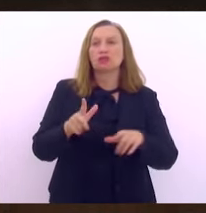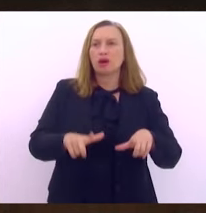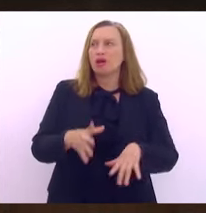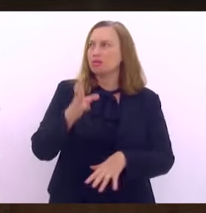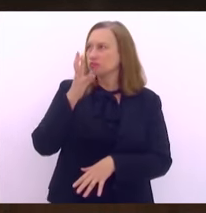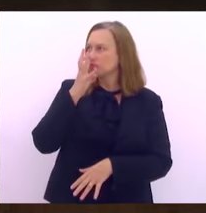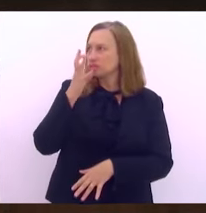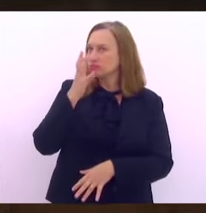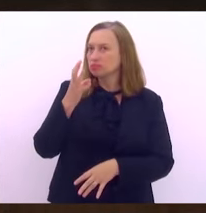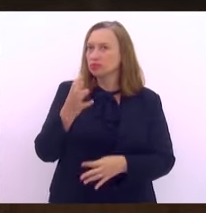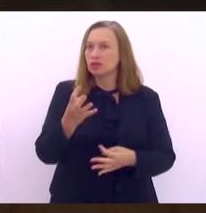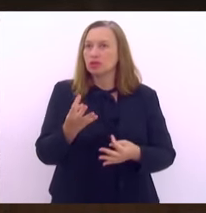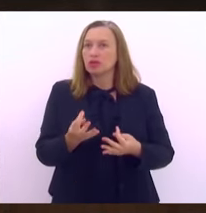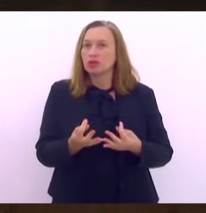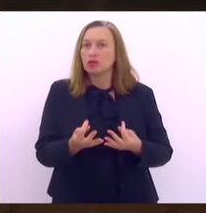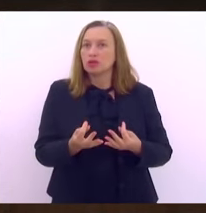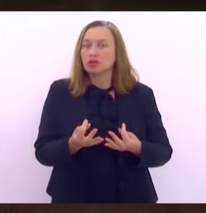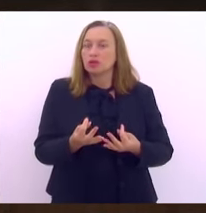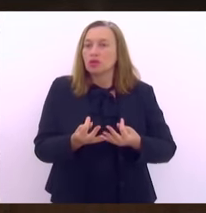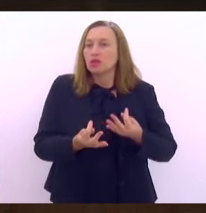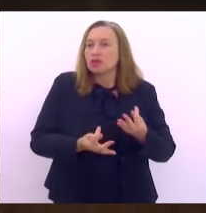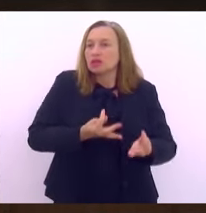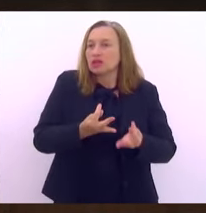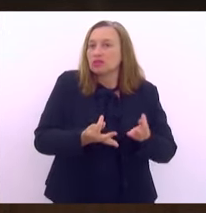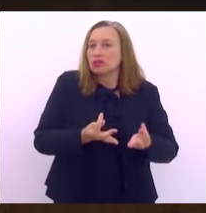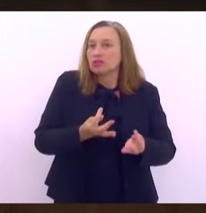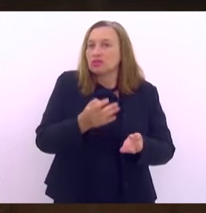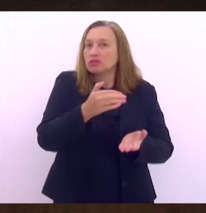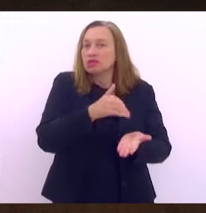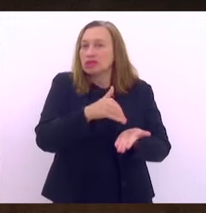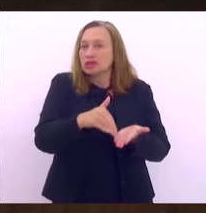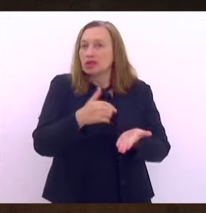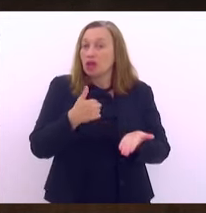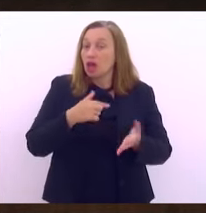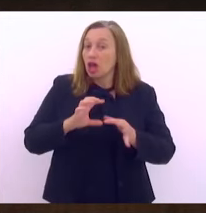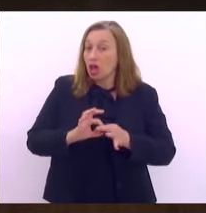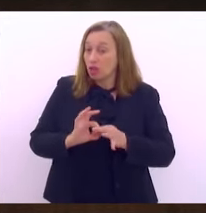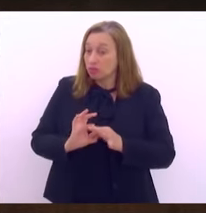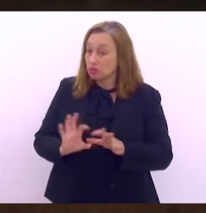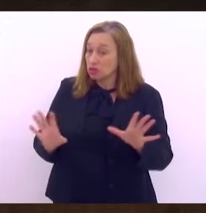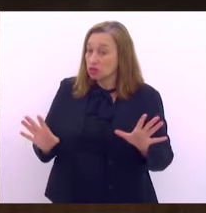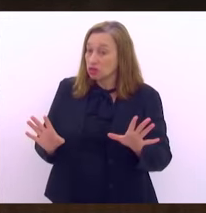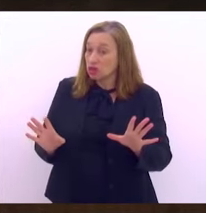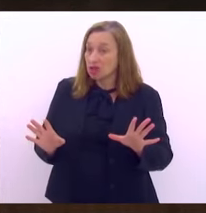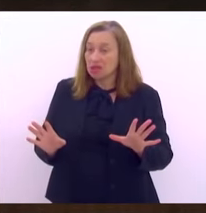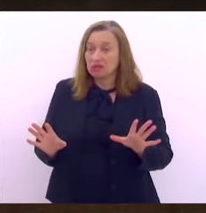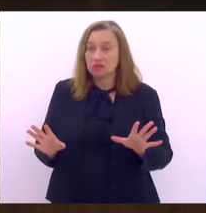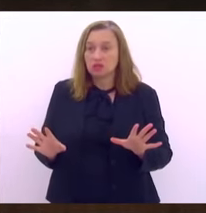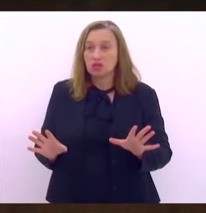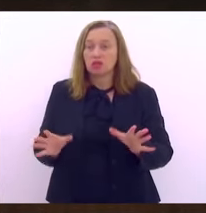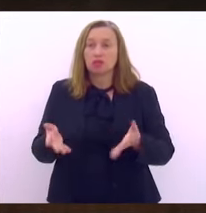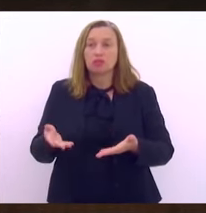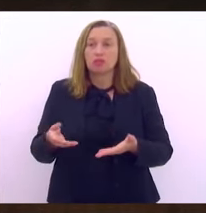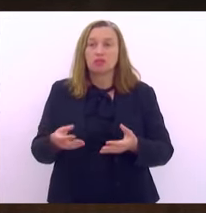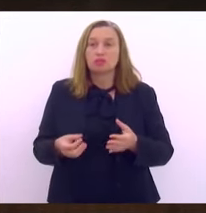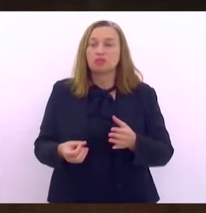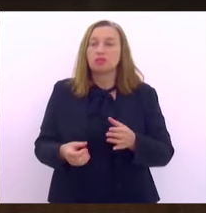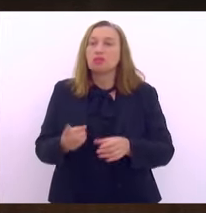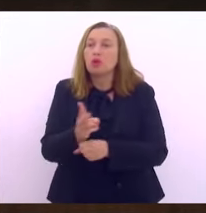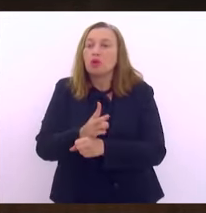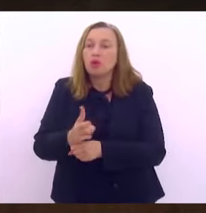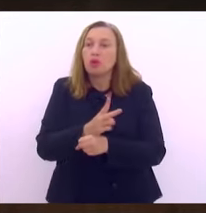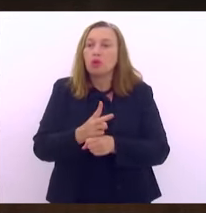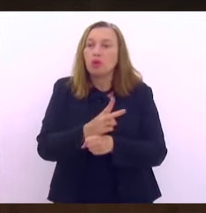admira o tratamento que eu tive da secretária. Uma pessoa onde eu abri as portas, Corri atrás de emenda com o deputado